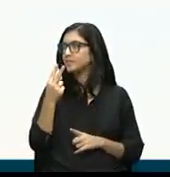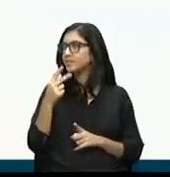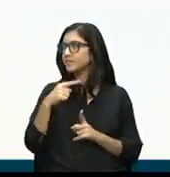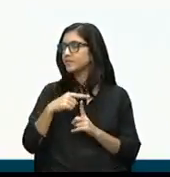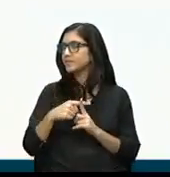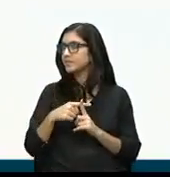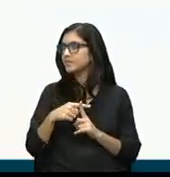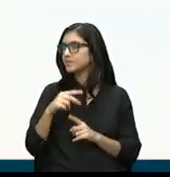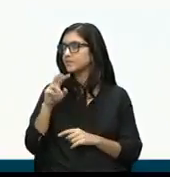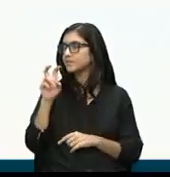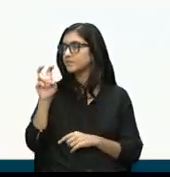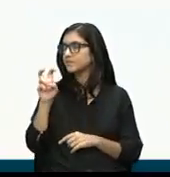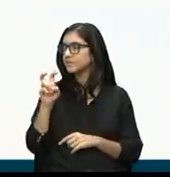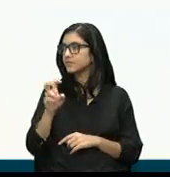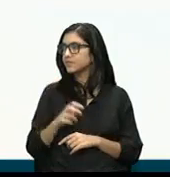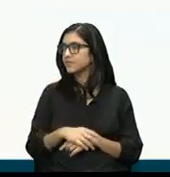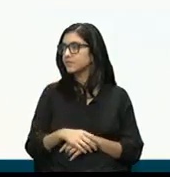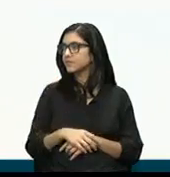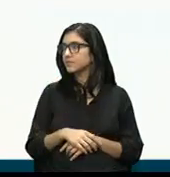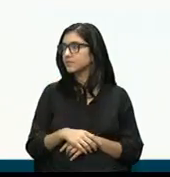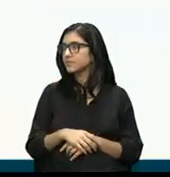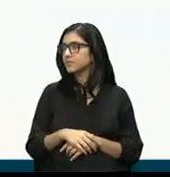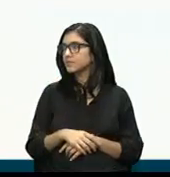2 vezes o 5,